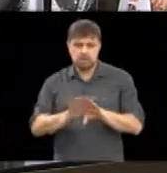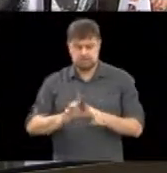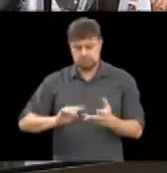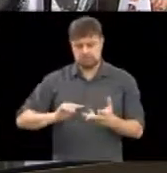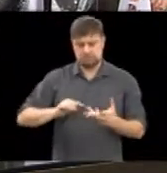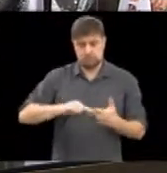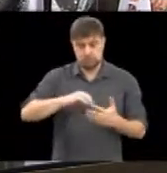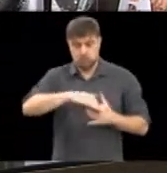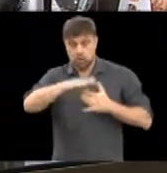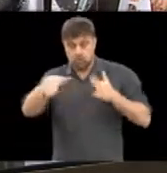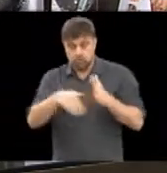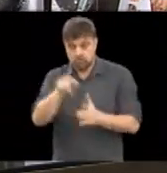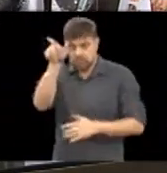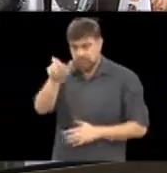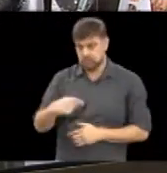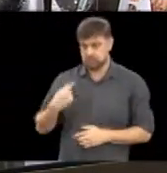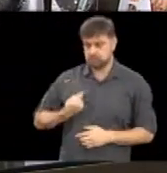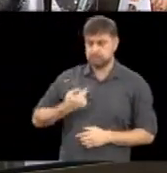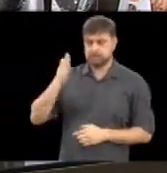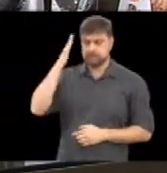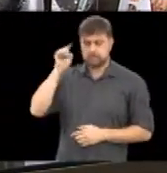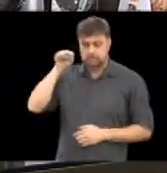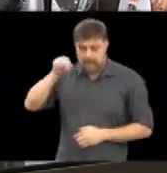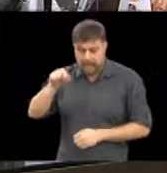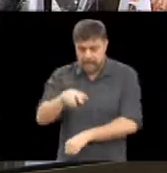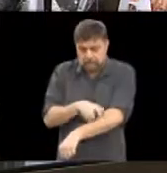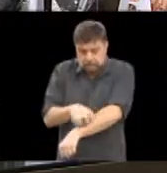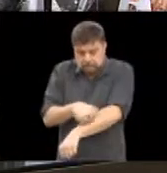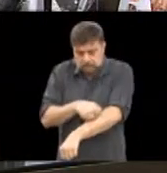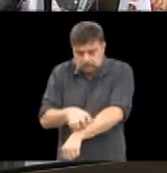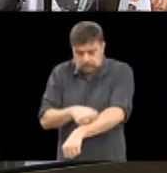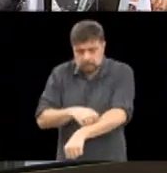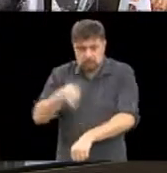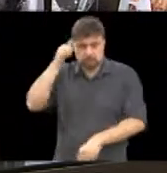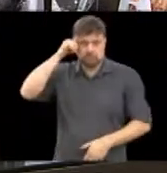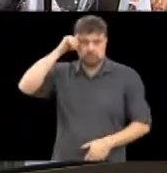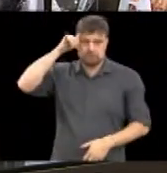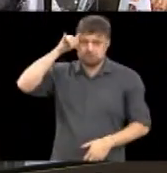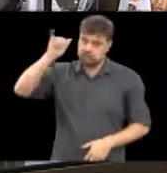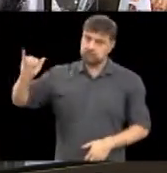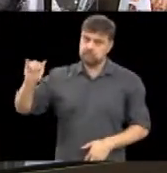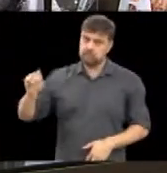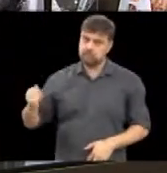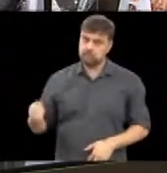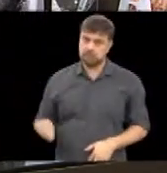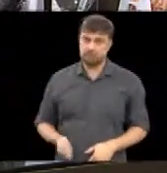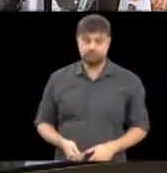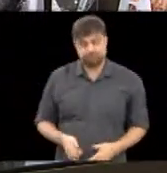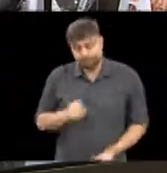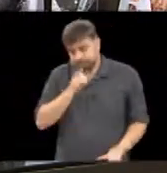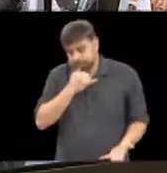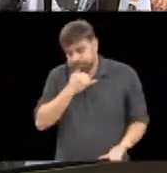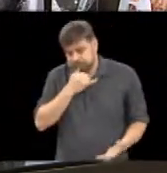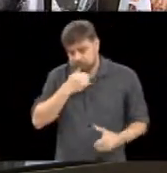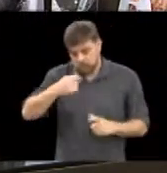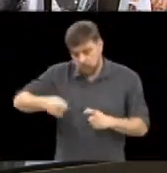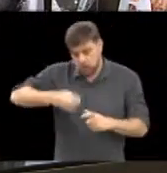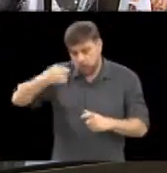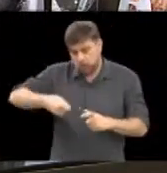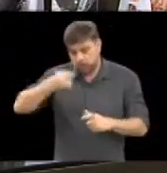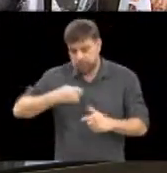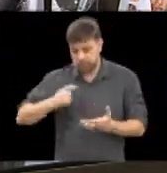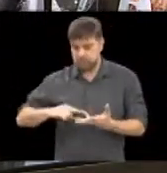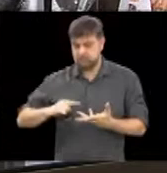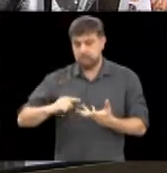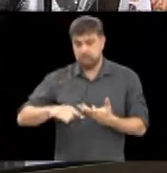Evitar tudo que o paciente que a gente já está ciente que gere processo alérgico, o paciente evitar, infelizmente. Alimentos,